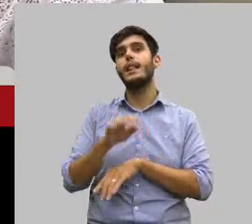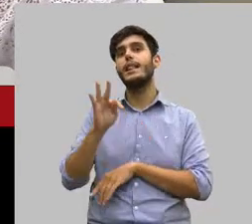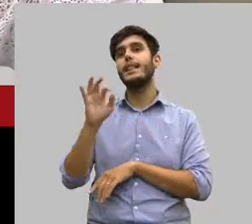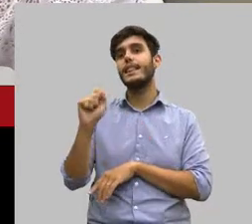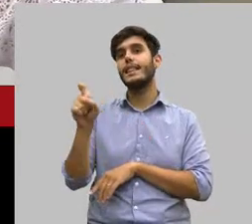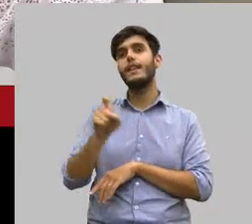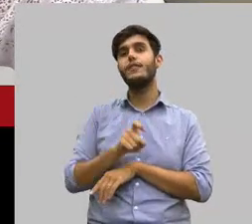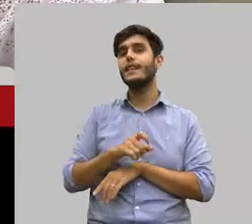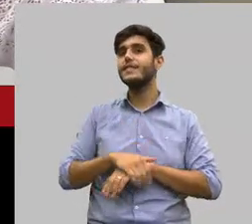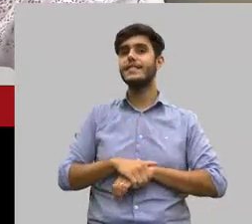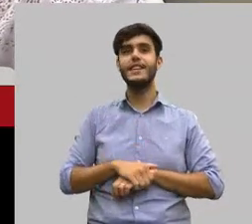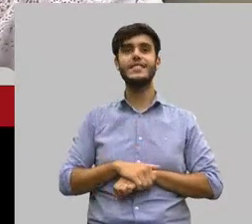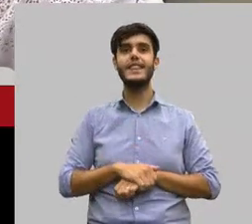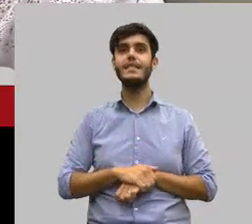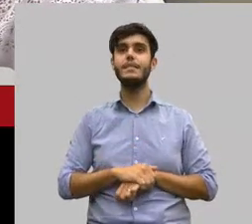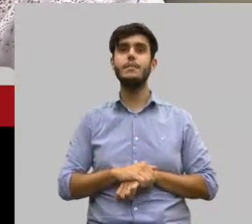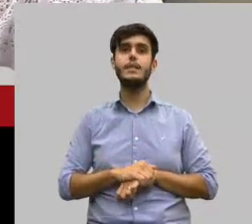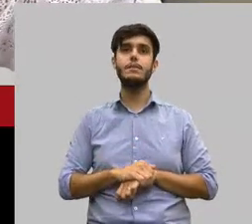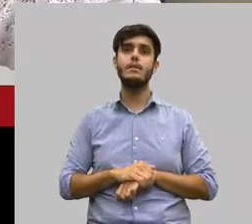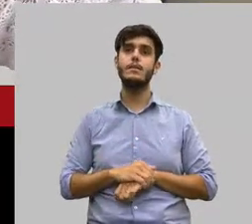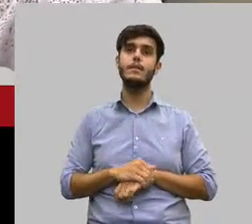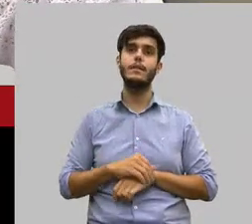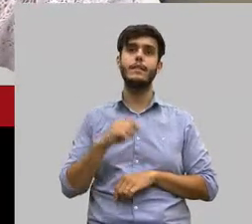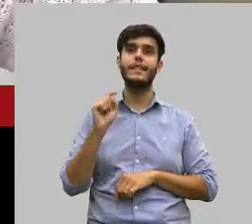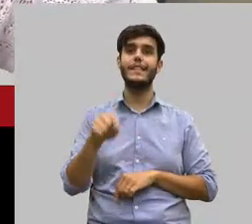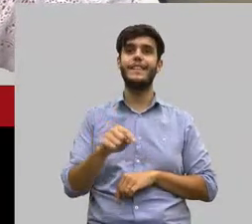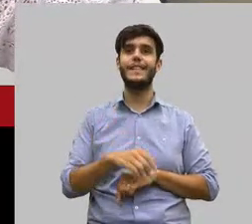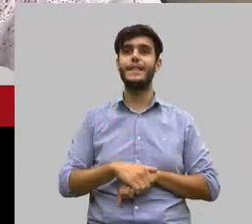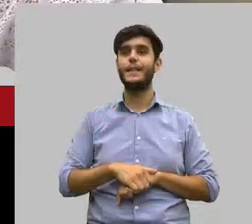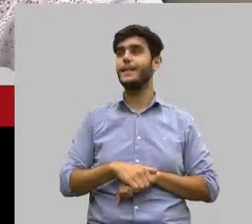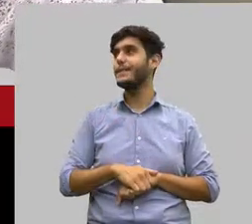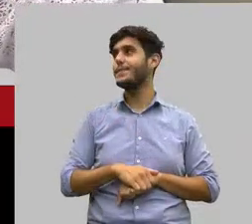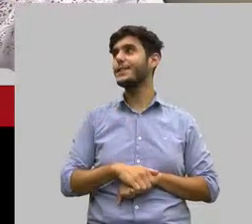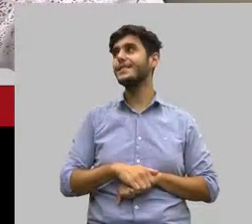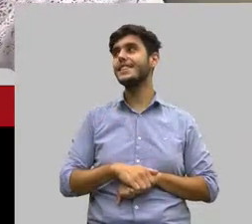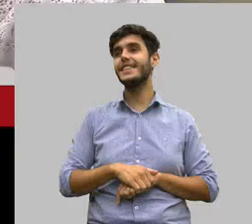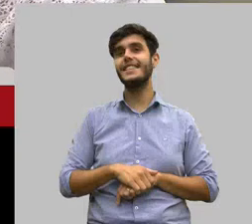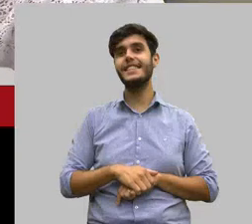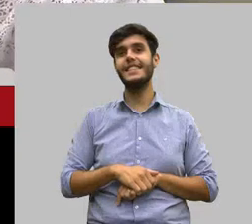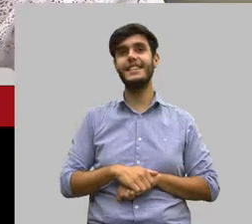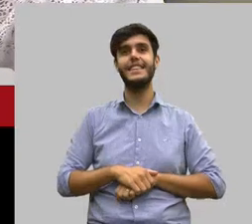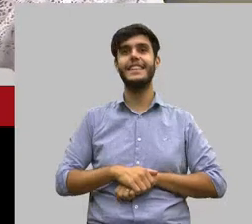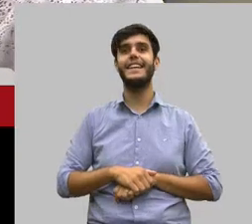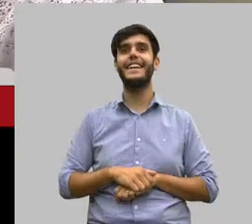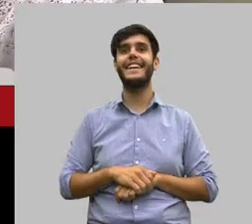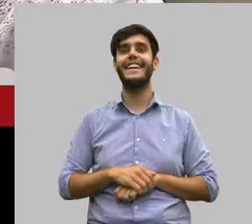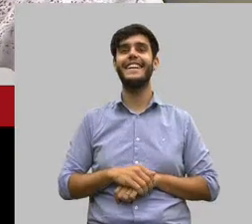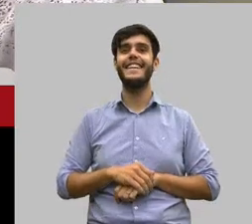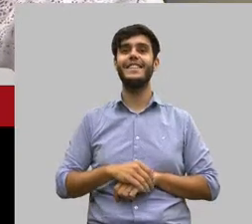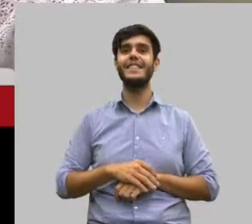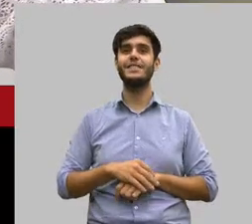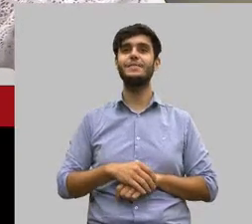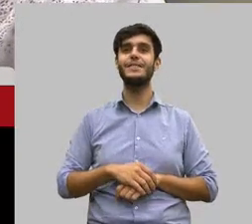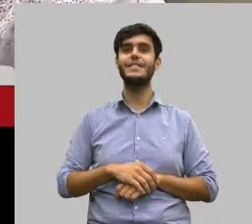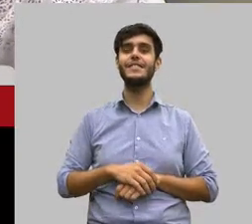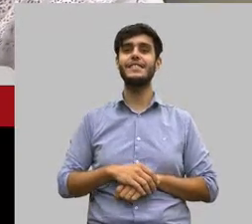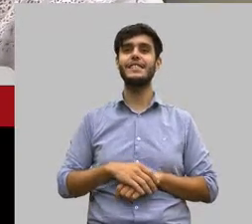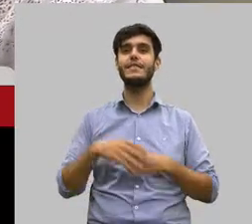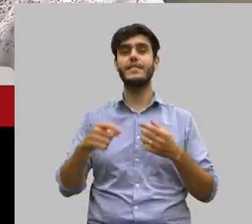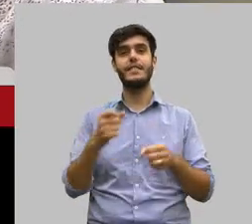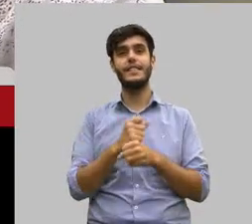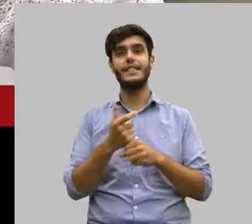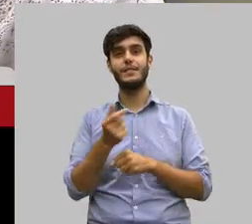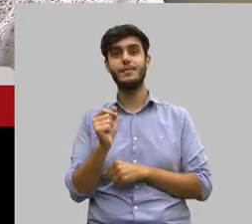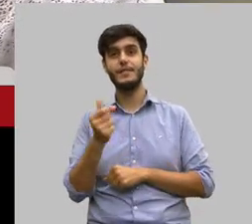ajustamento Conduta ministério público estadual Ministério Público Federal todas essas capitações extraordinárias no ano de 2023 nós tivemos